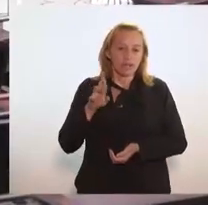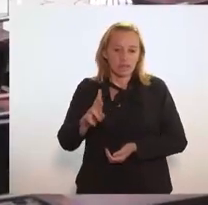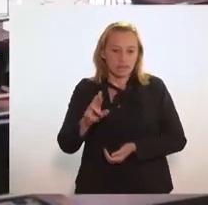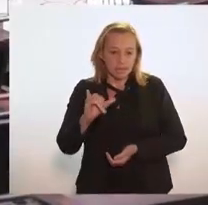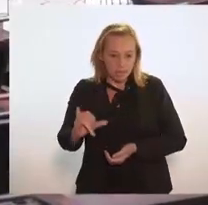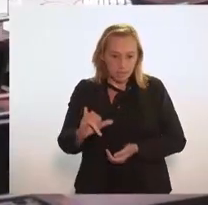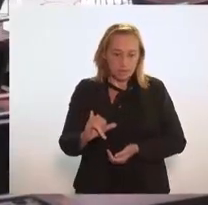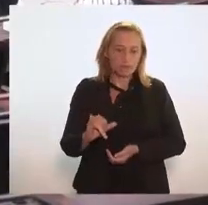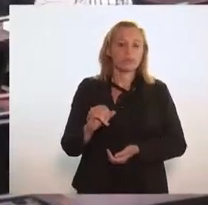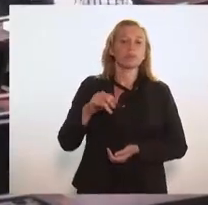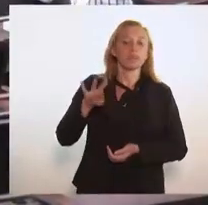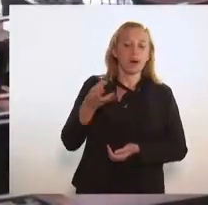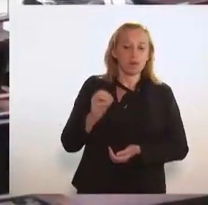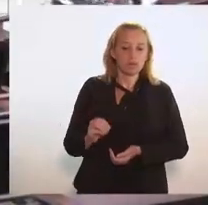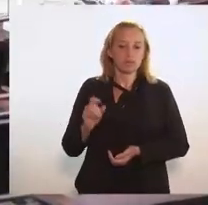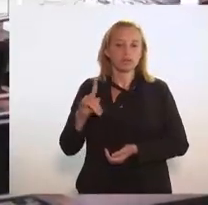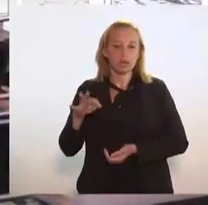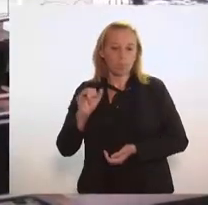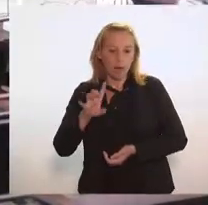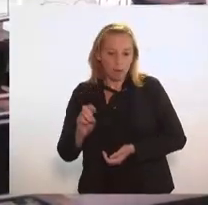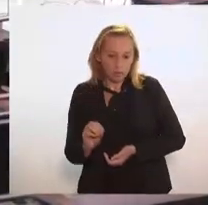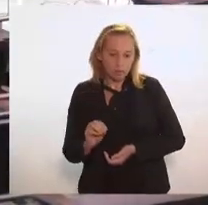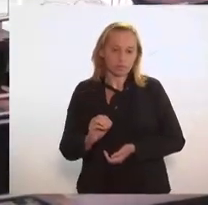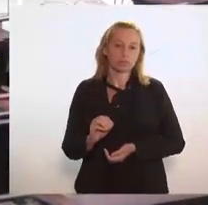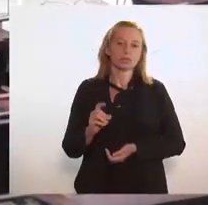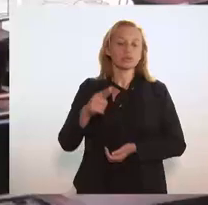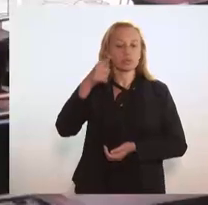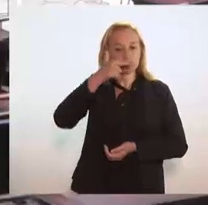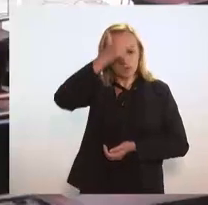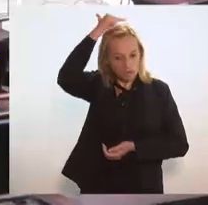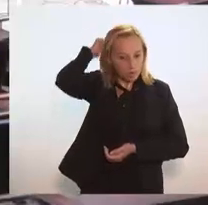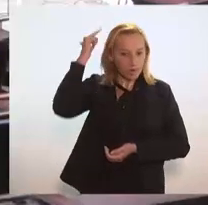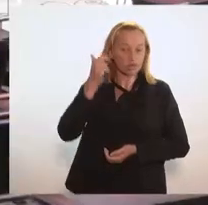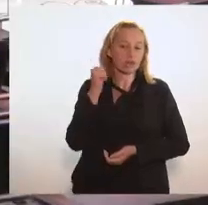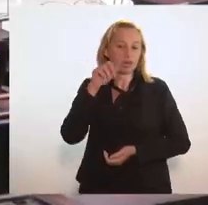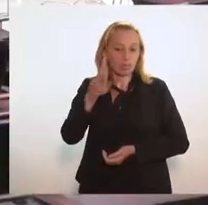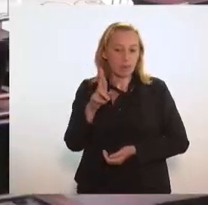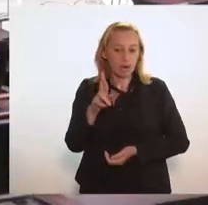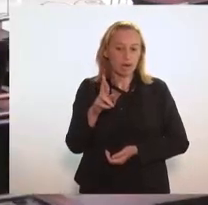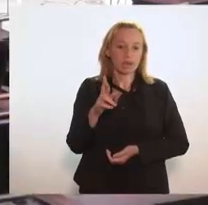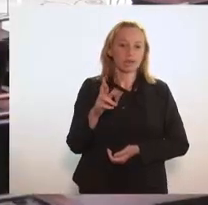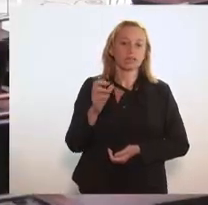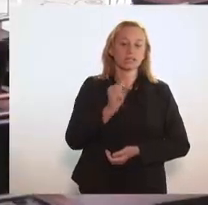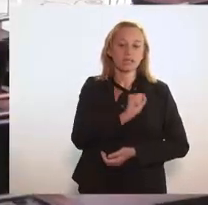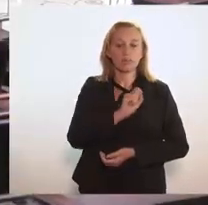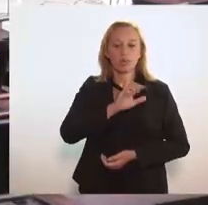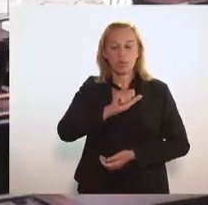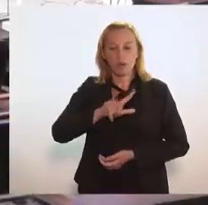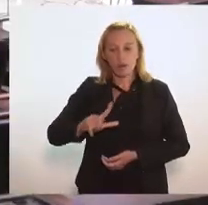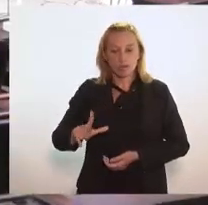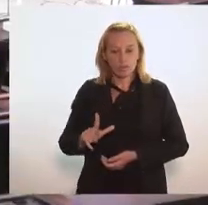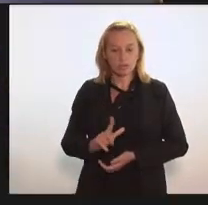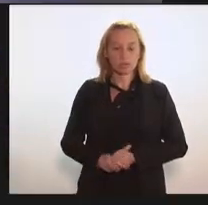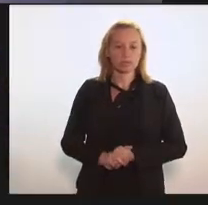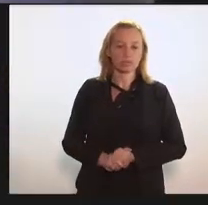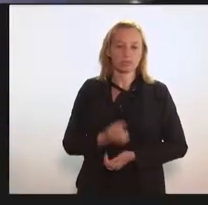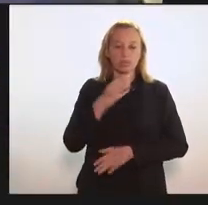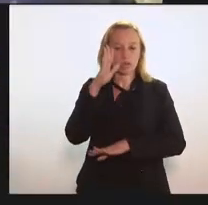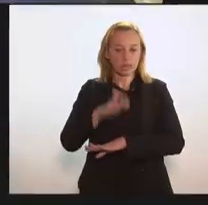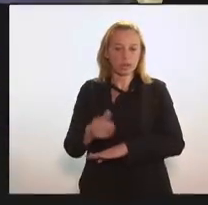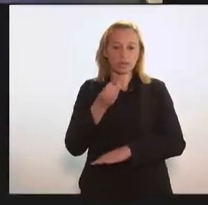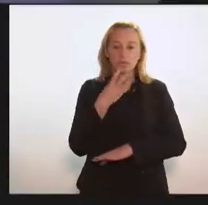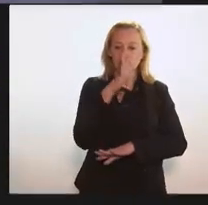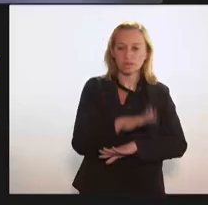Val Márcio Dr deodalto Luiz Paulo Eliomar Samuel Boa tarde